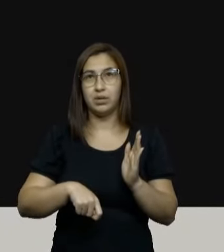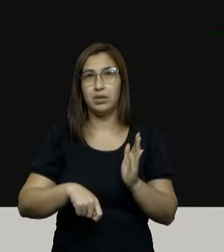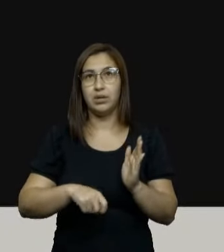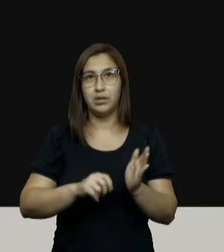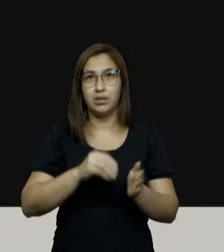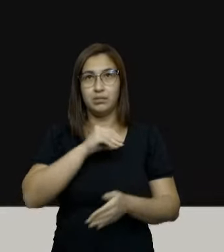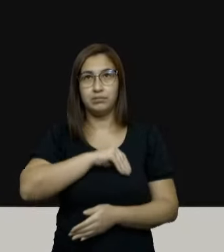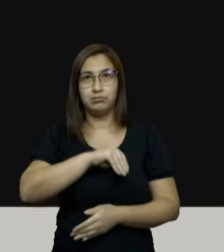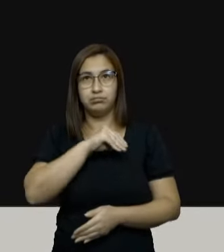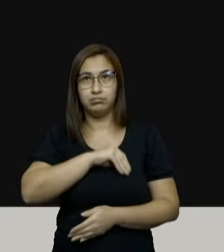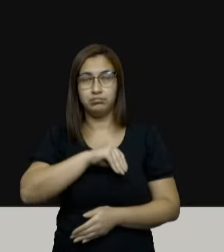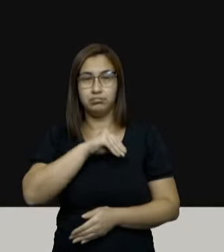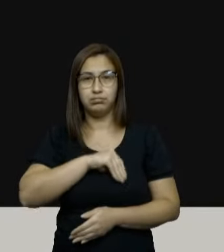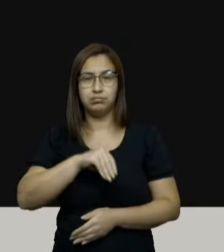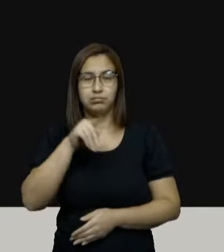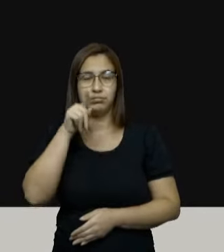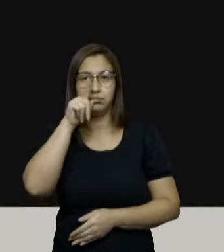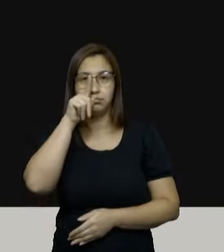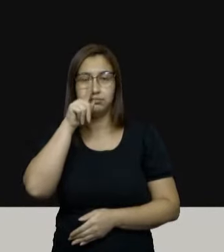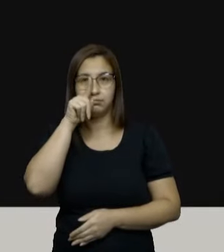remuneratória por